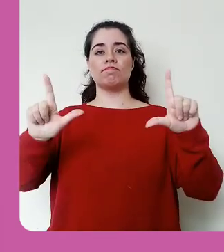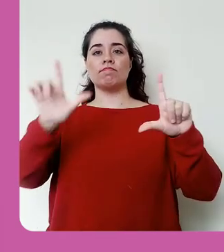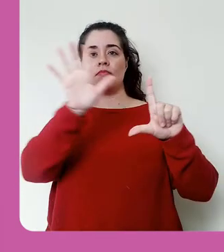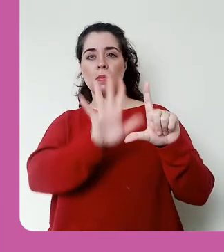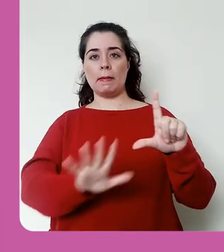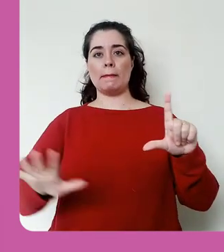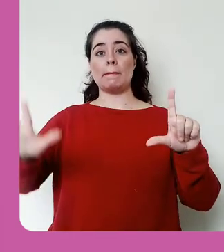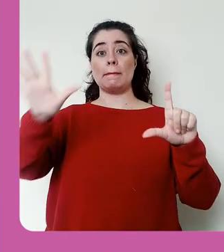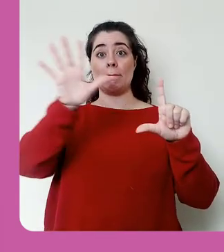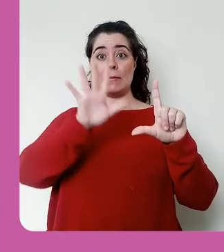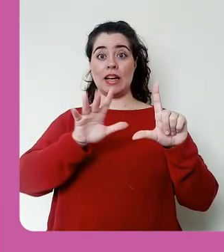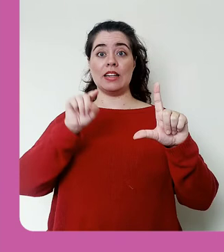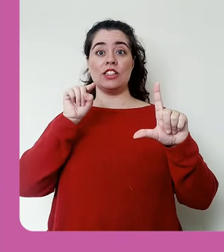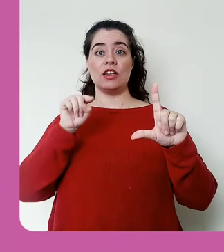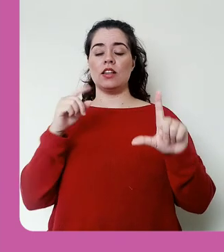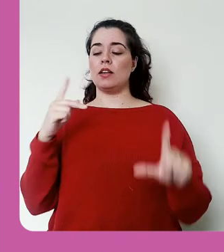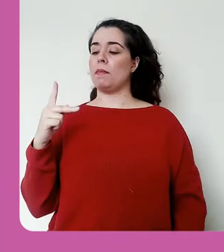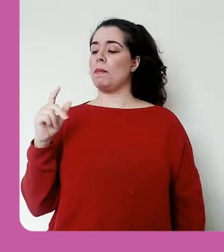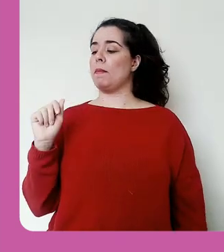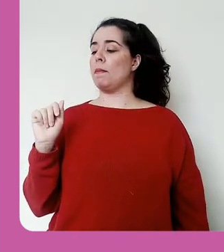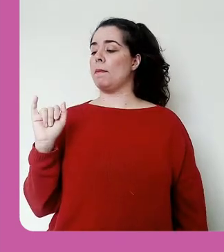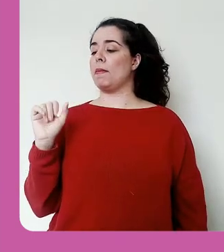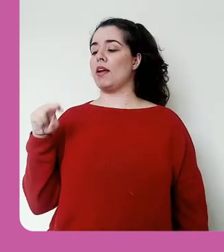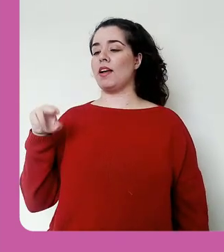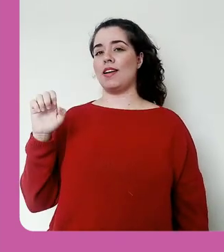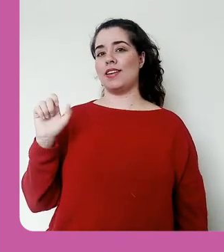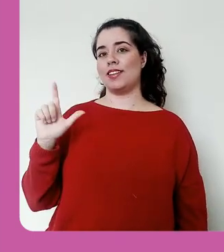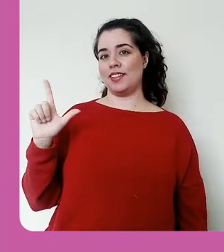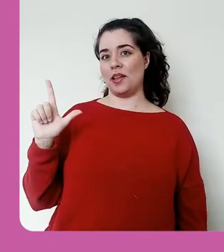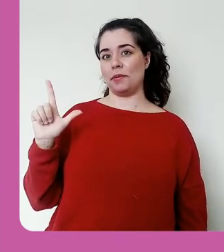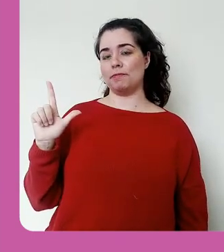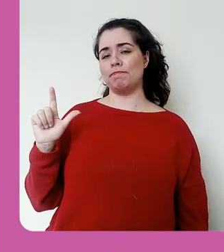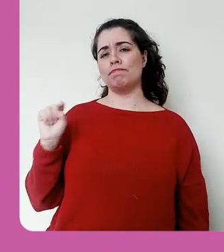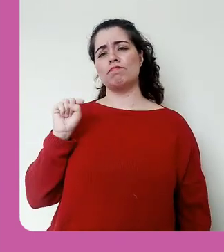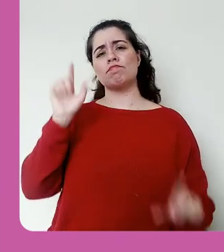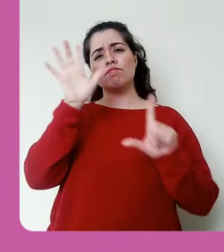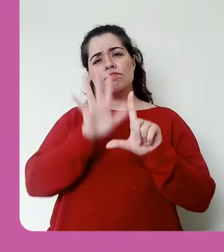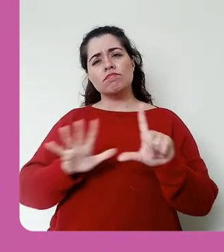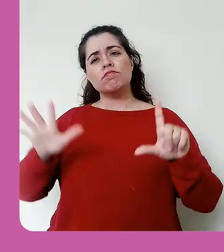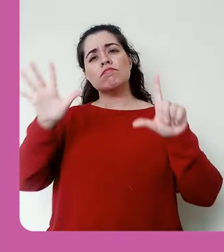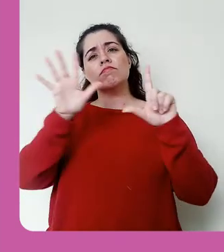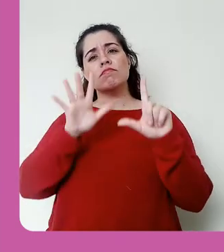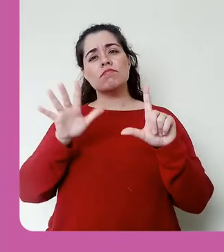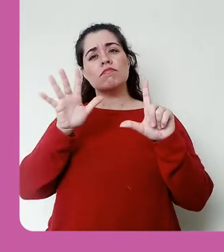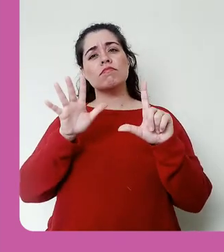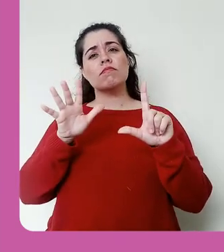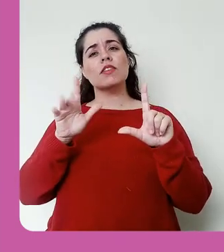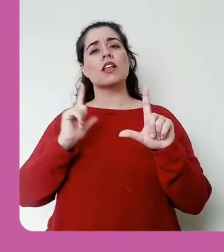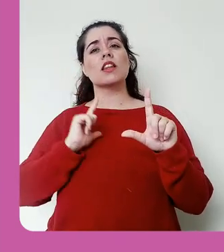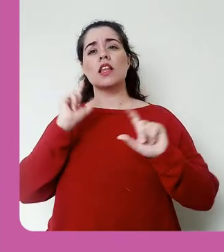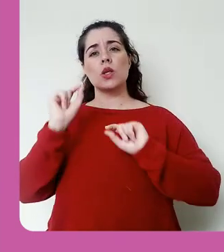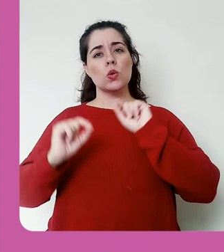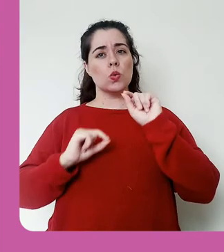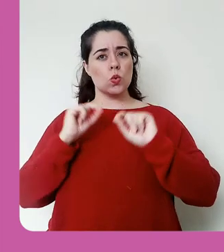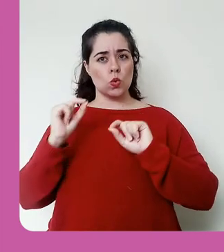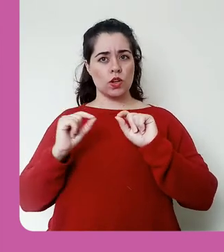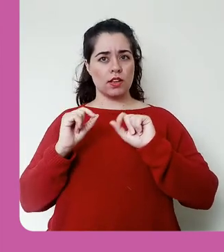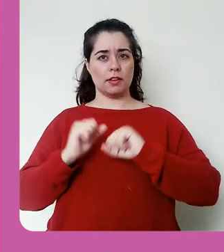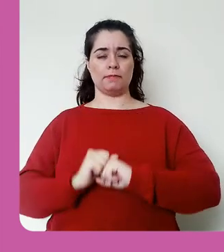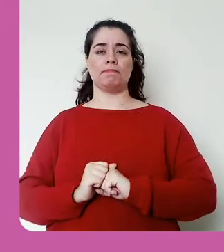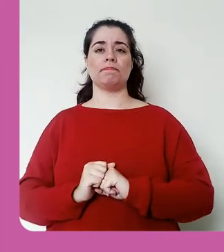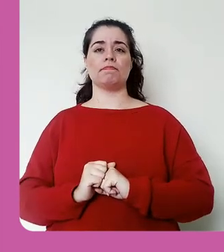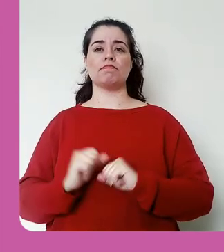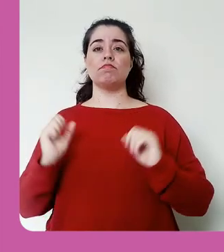direcionado para essa página chamada Painel do Moodle. Esse painel temos no